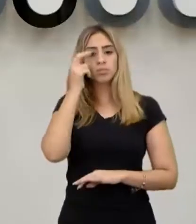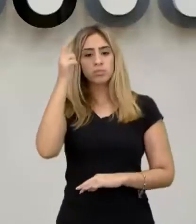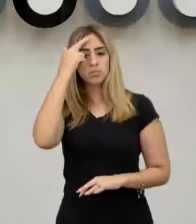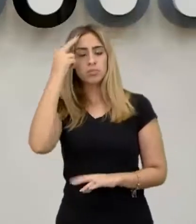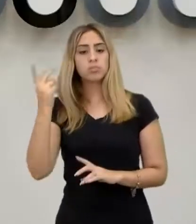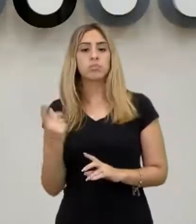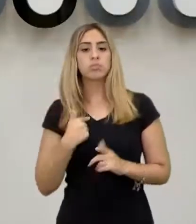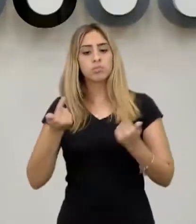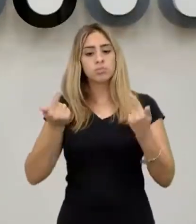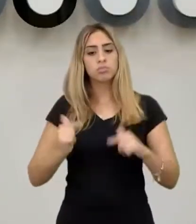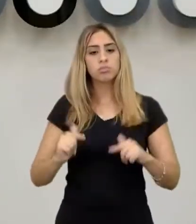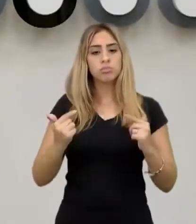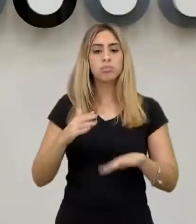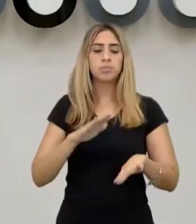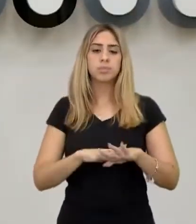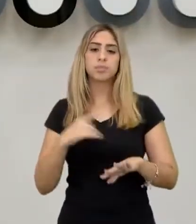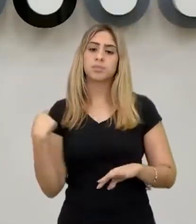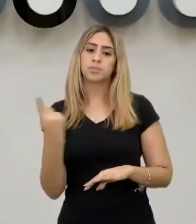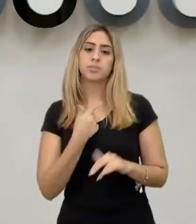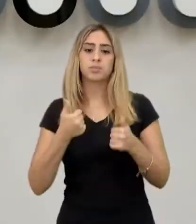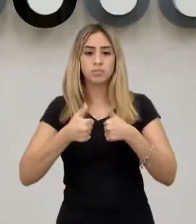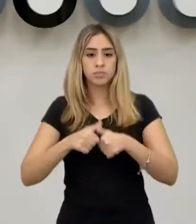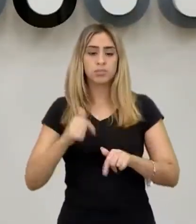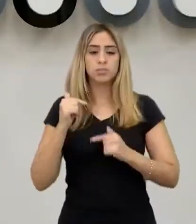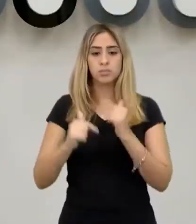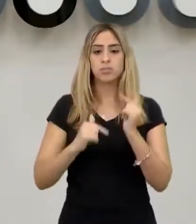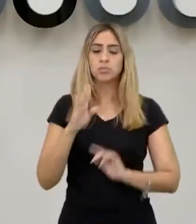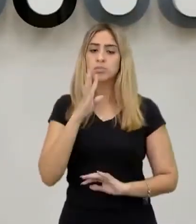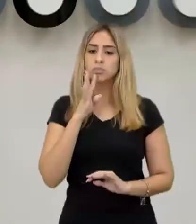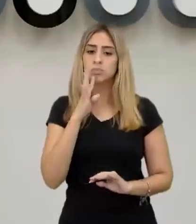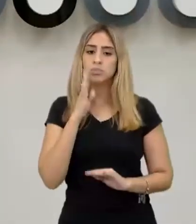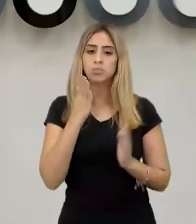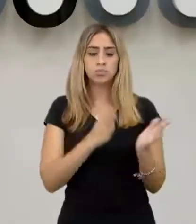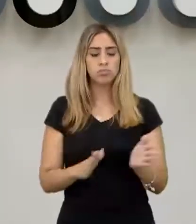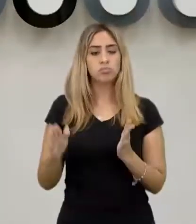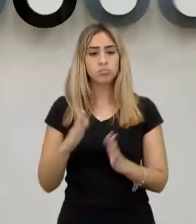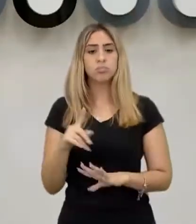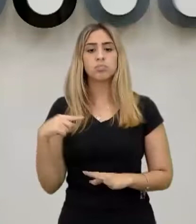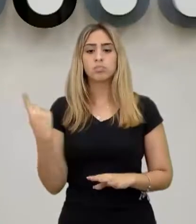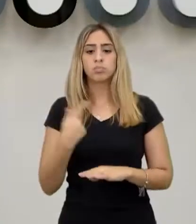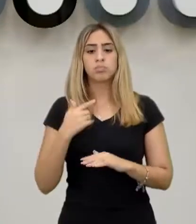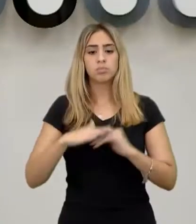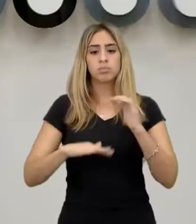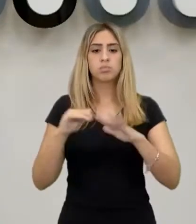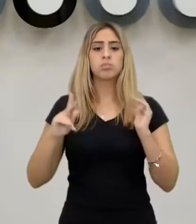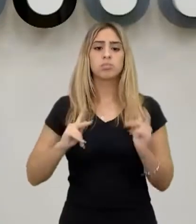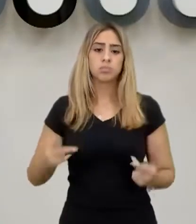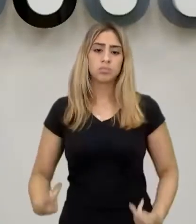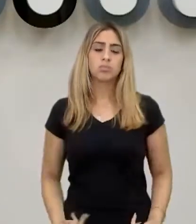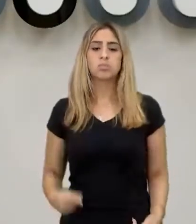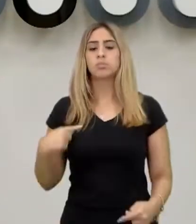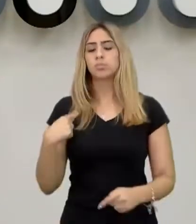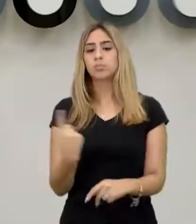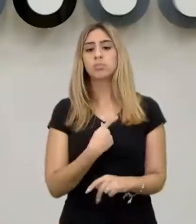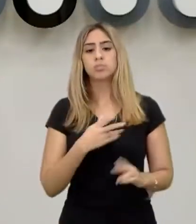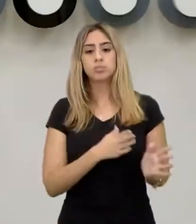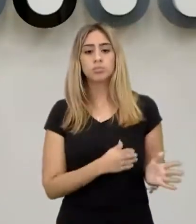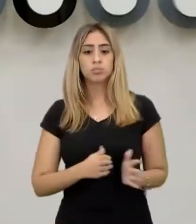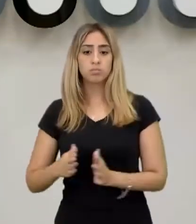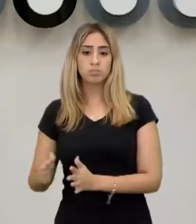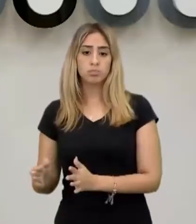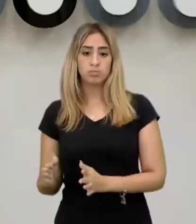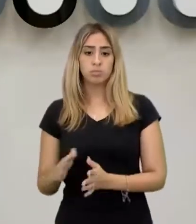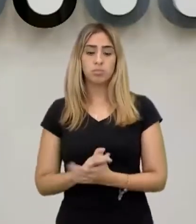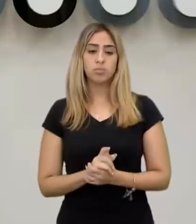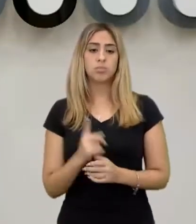pela repetição, mas quando nós estamos trabalhando os conhecimentos produzidos pela humanidade, né, Jana? Exato. Nós